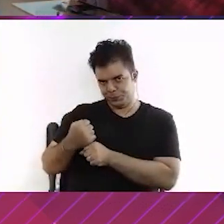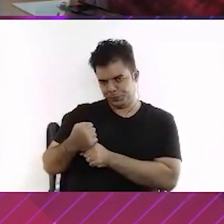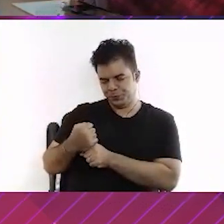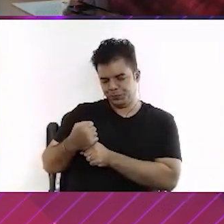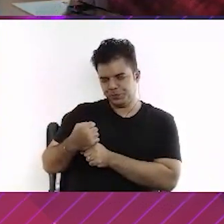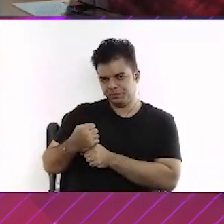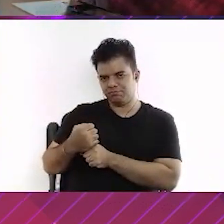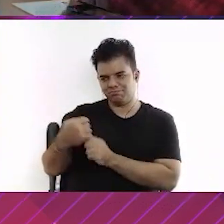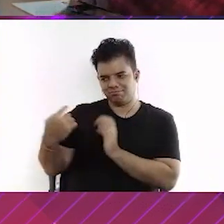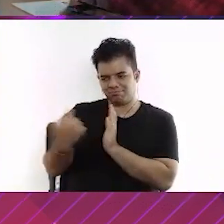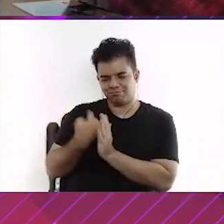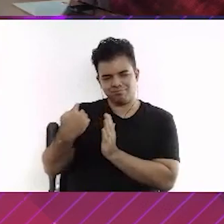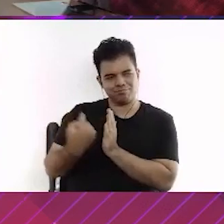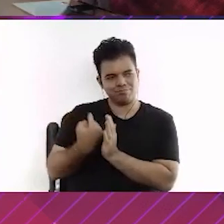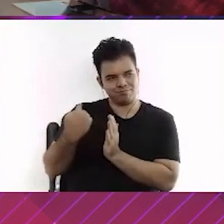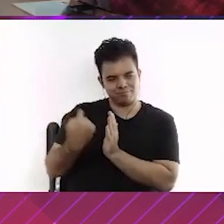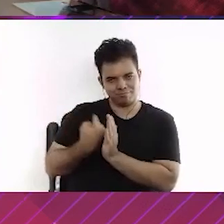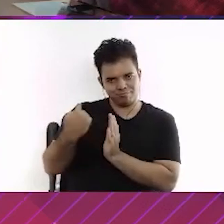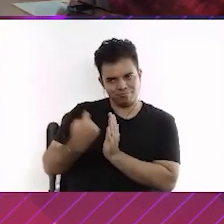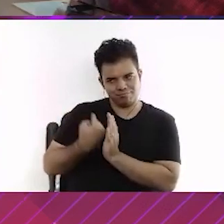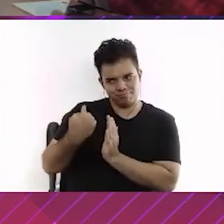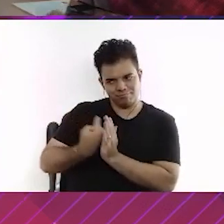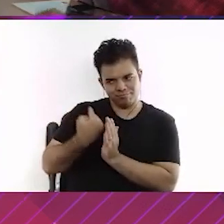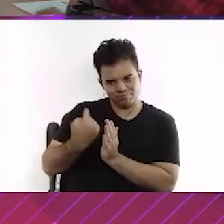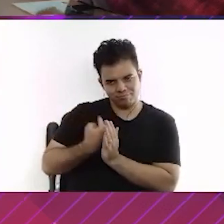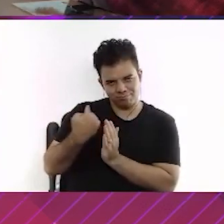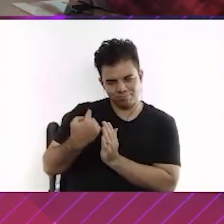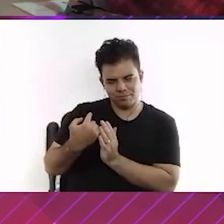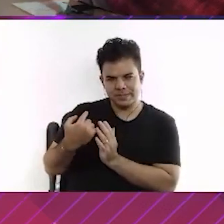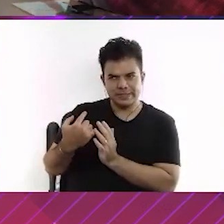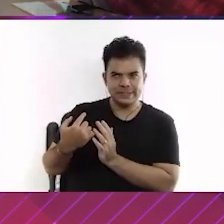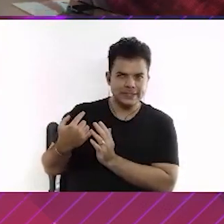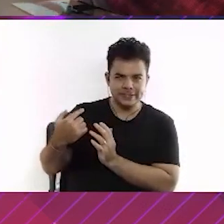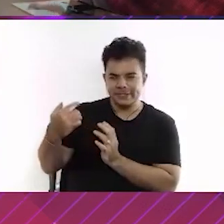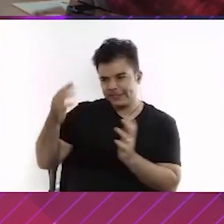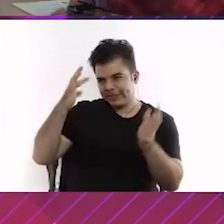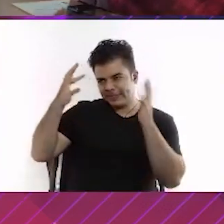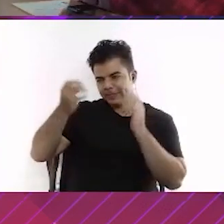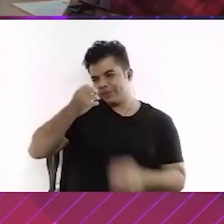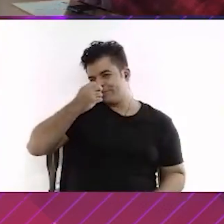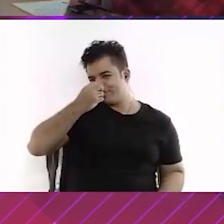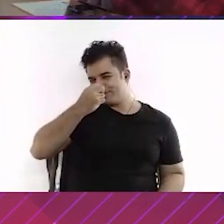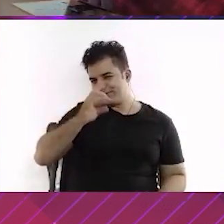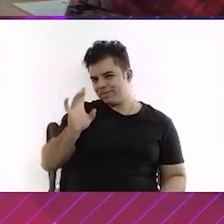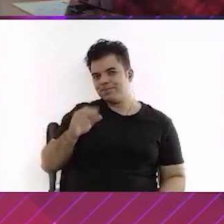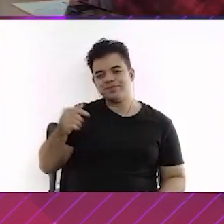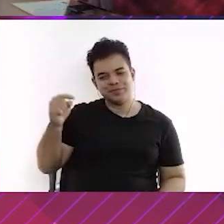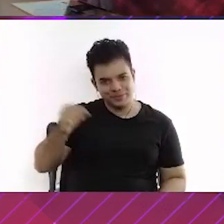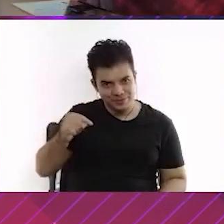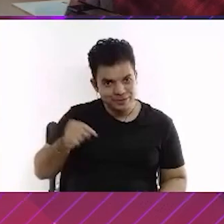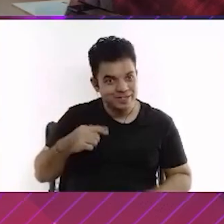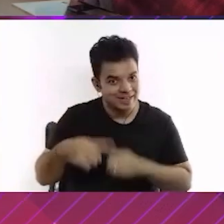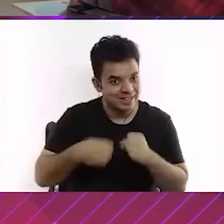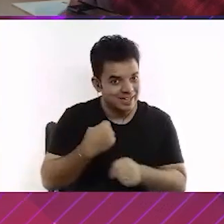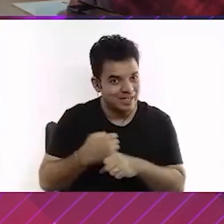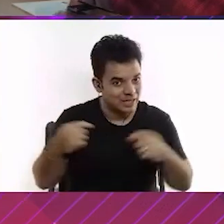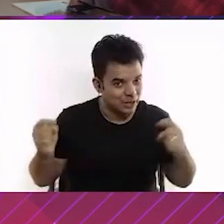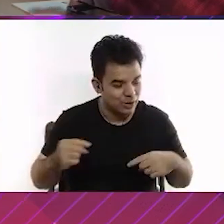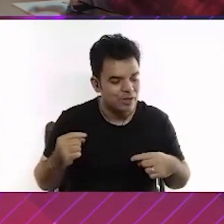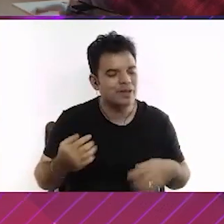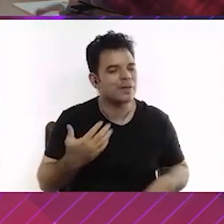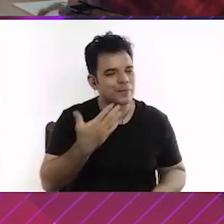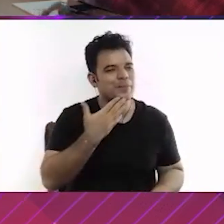perguntas, infelizmente, não tinham uma perspectiva tão boa, mas esse ano a gente está conseguindo